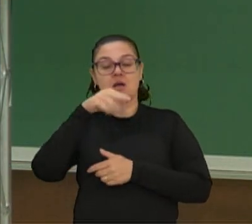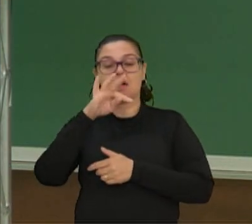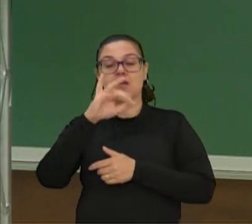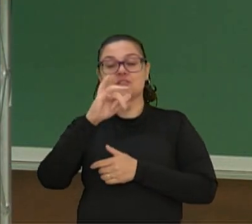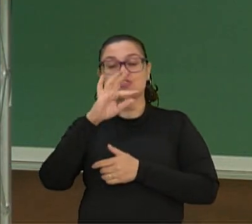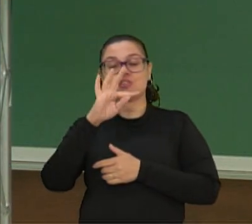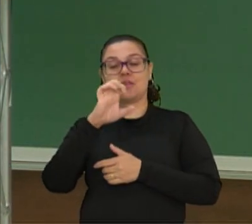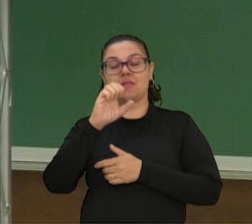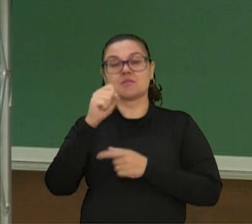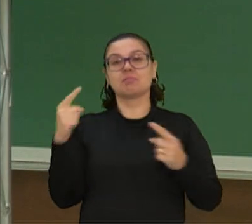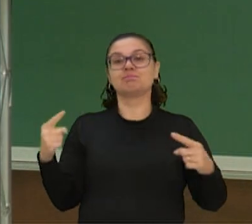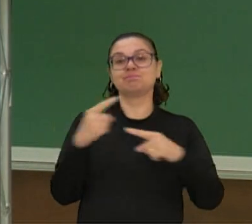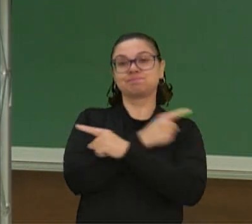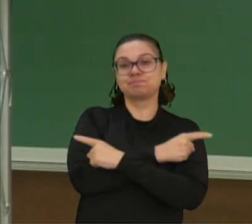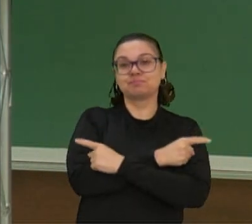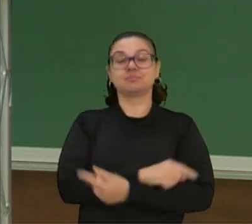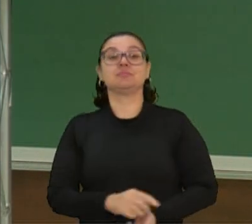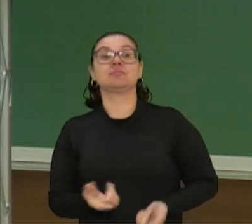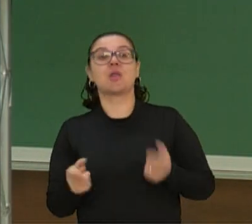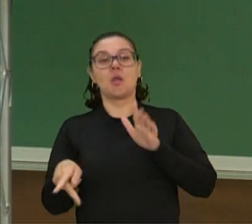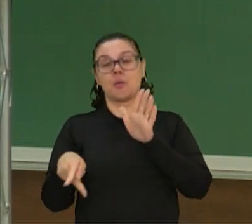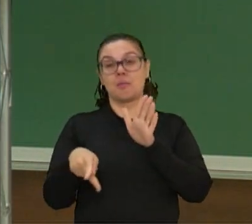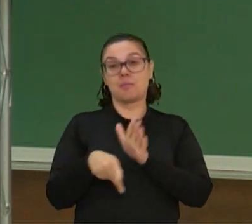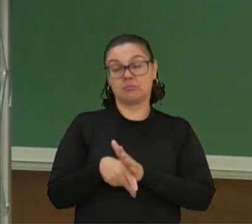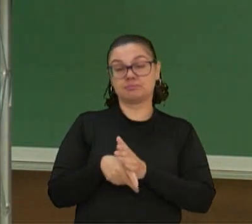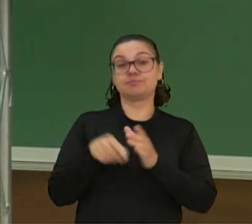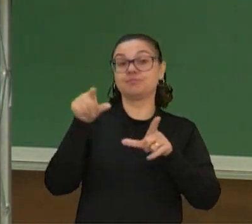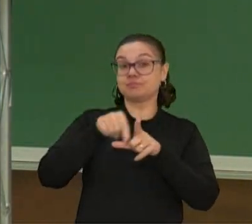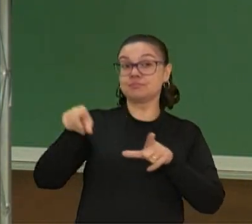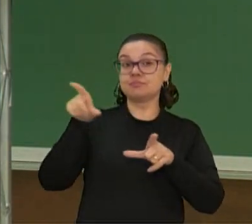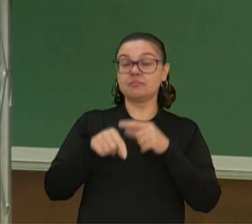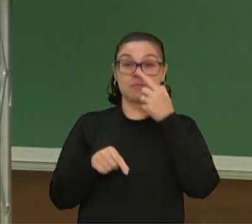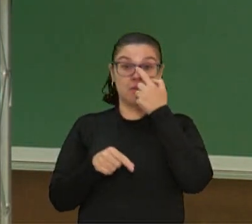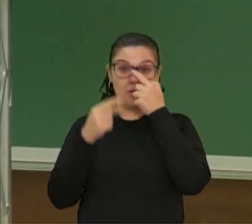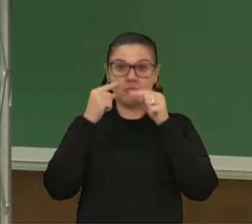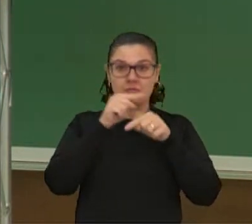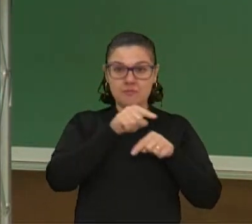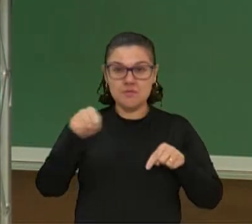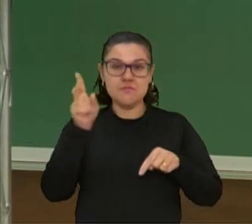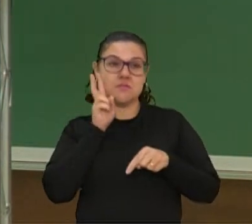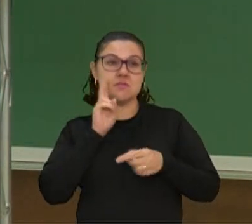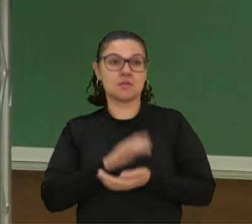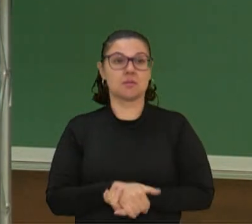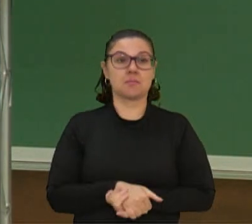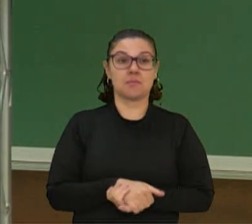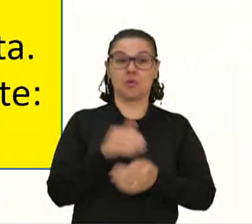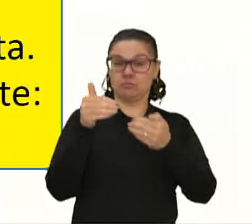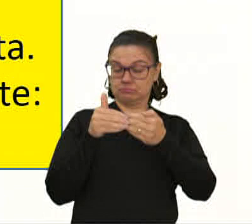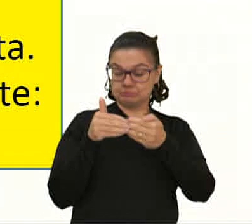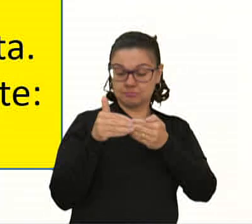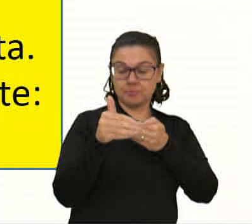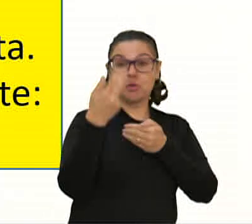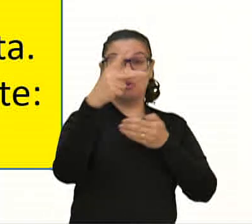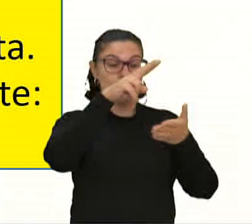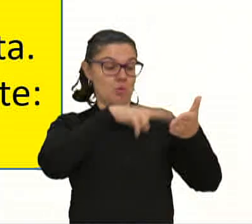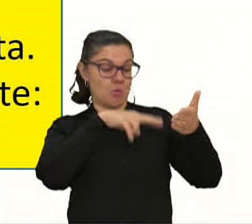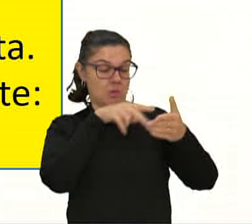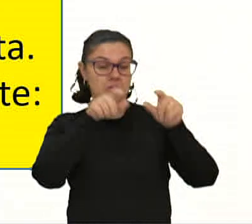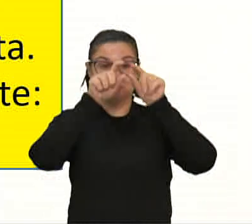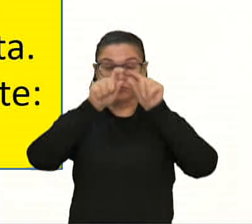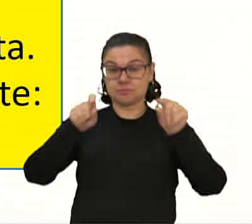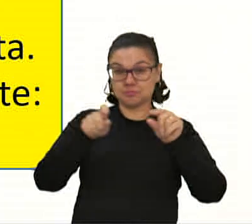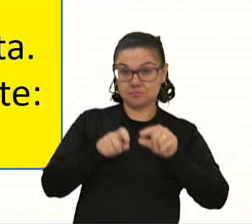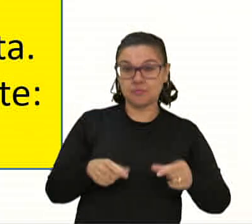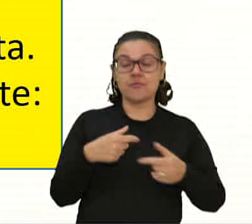recurso estilístico muito comum na literatura. Vamos ver se vocês vão se lembrar. A partir da sua leitura dos versos